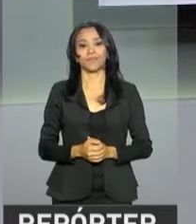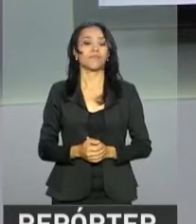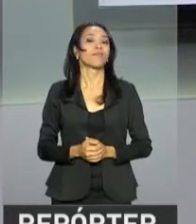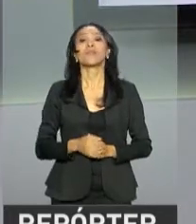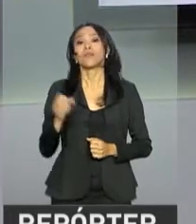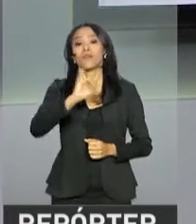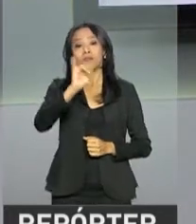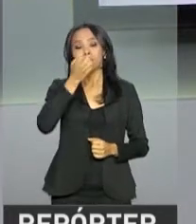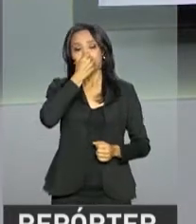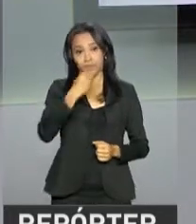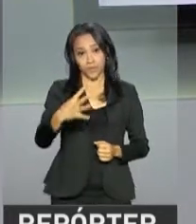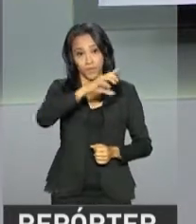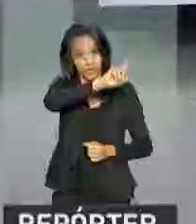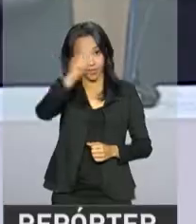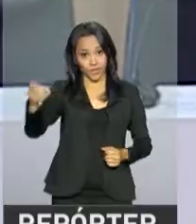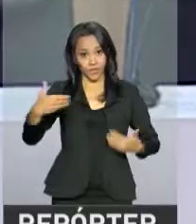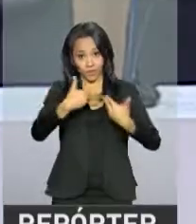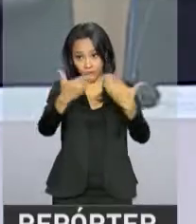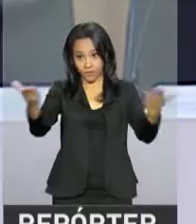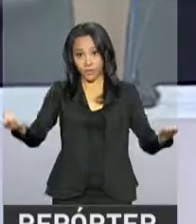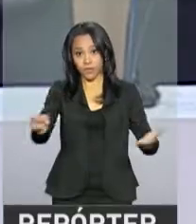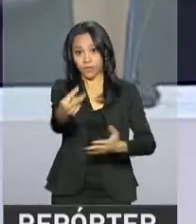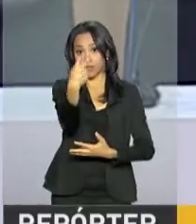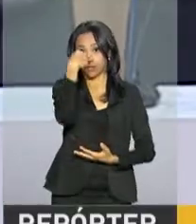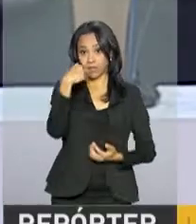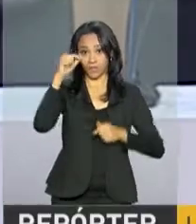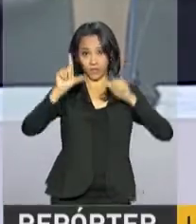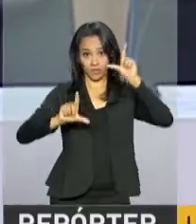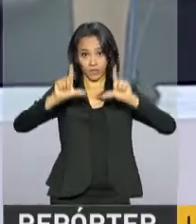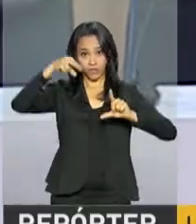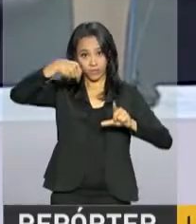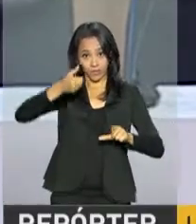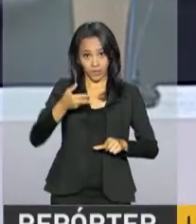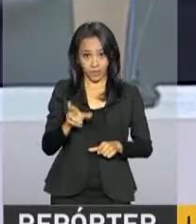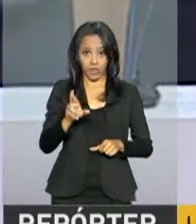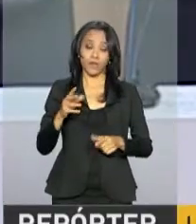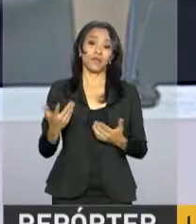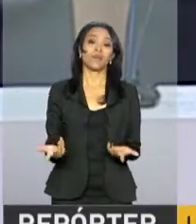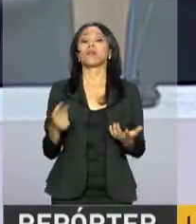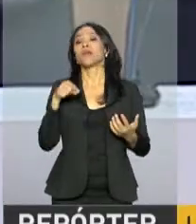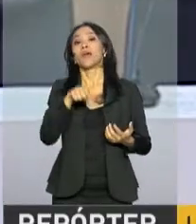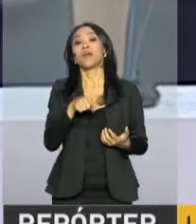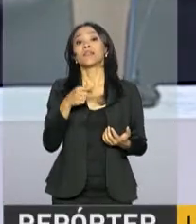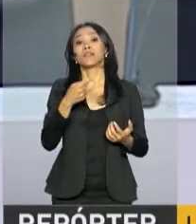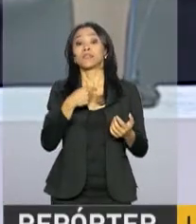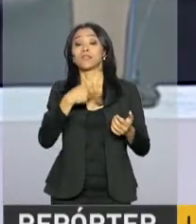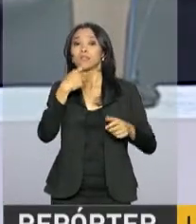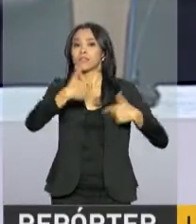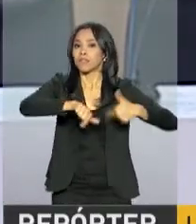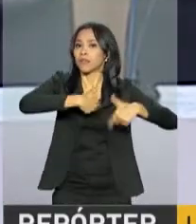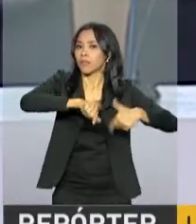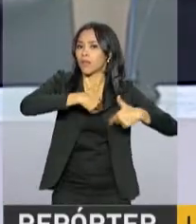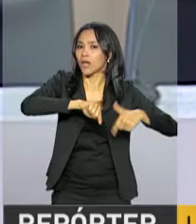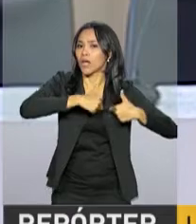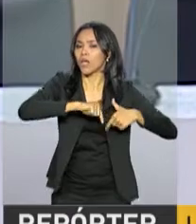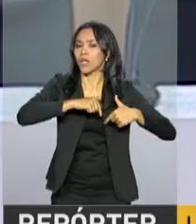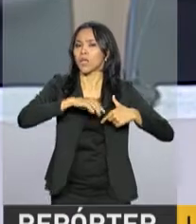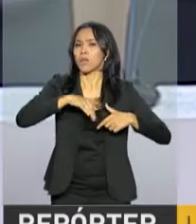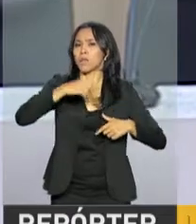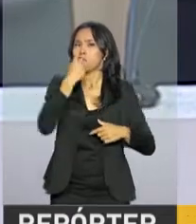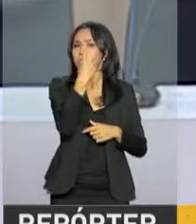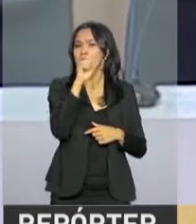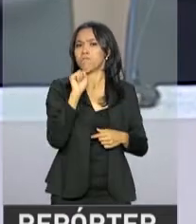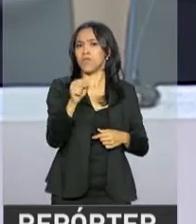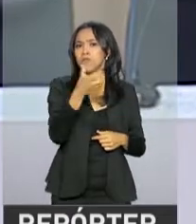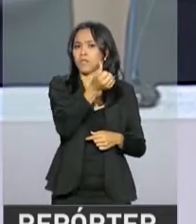Olá, Thaísa, bom dia. Bom dia a todos que nos acompanham aqui na TV NBR. A Operação Luz na Infância 2 mobiliza 2.600